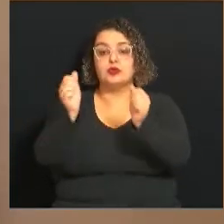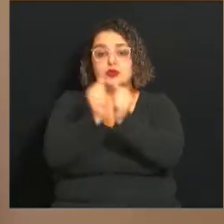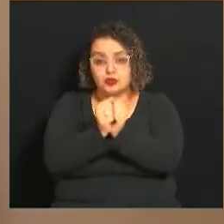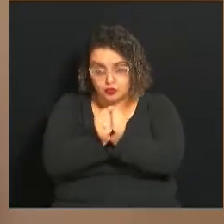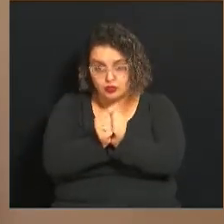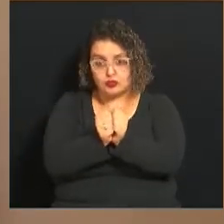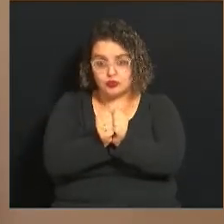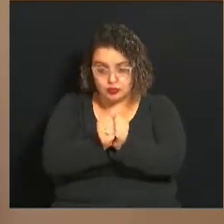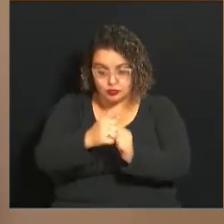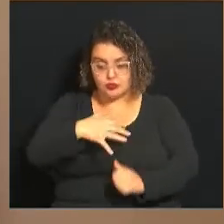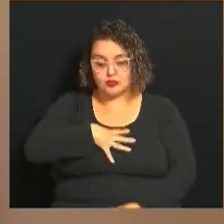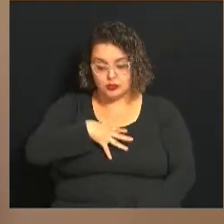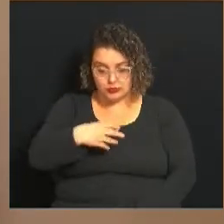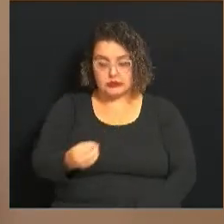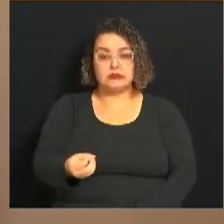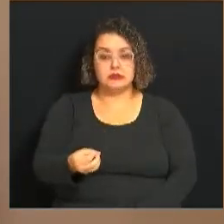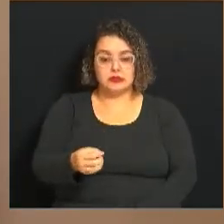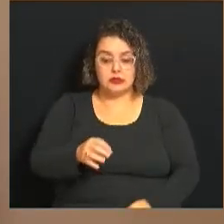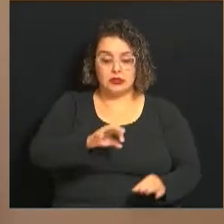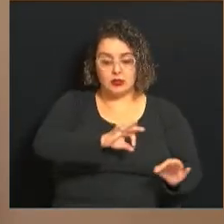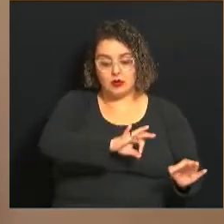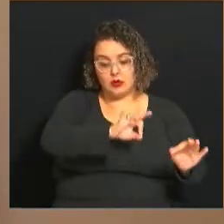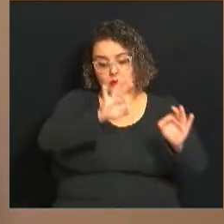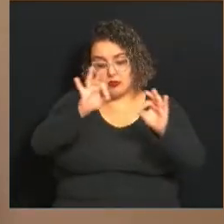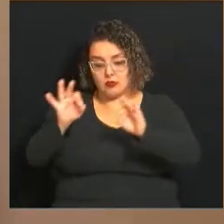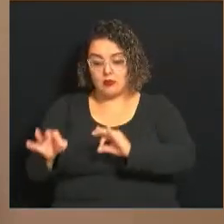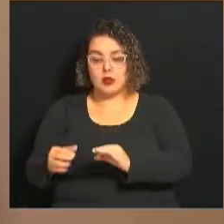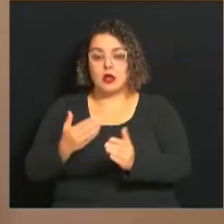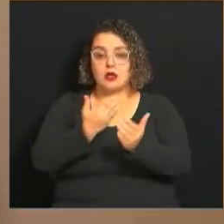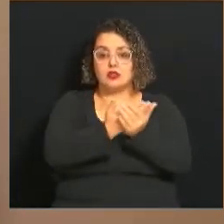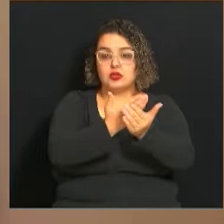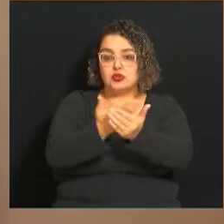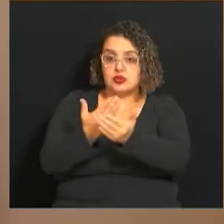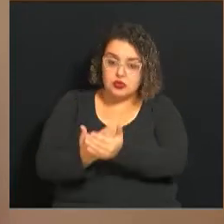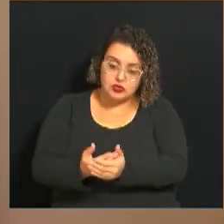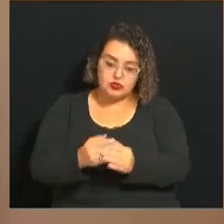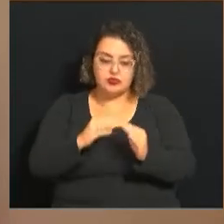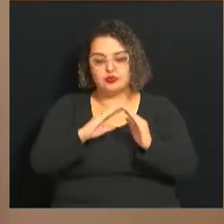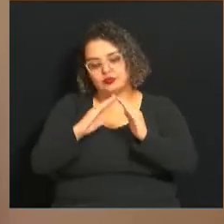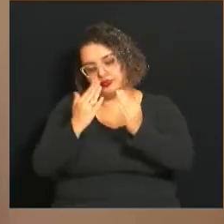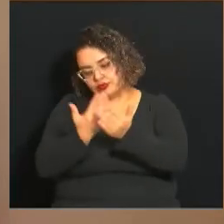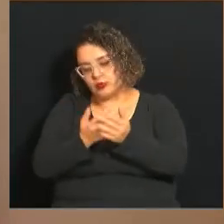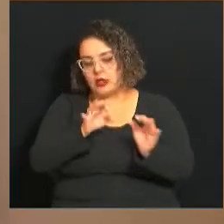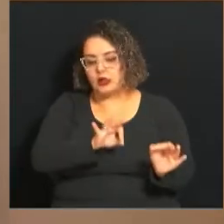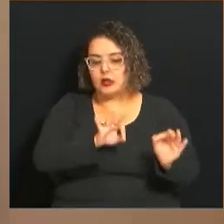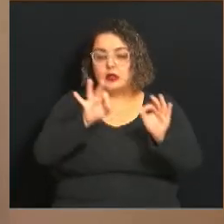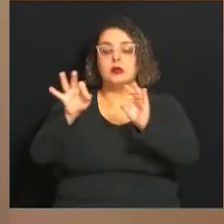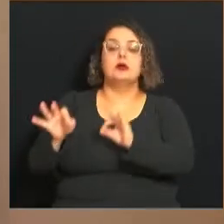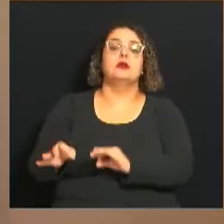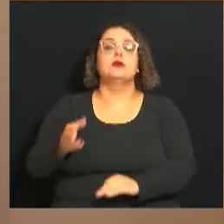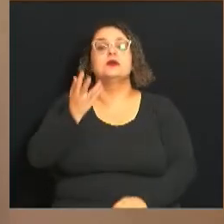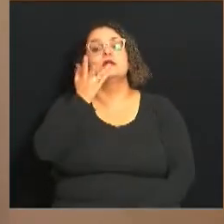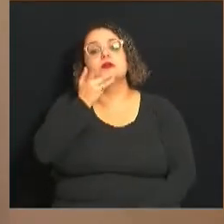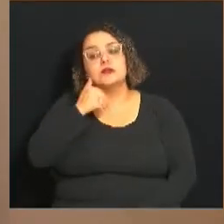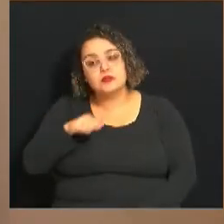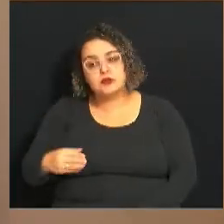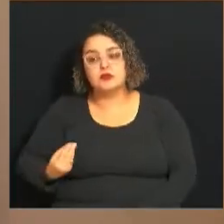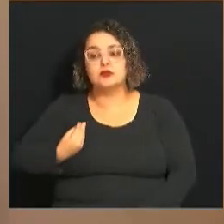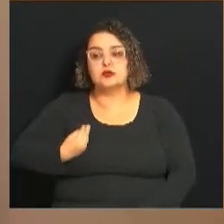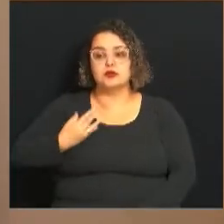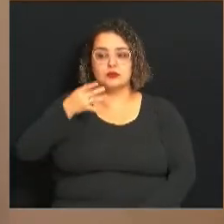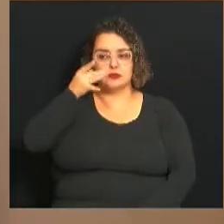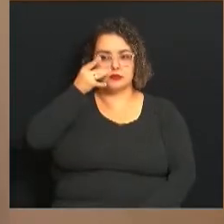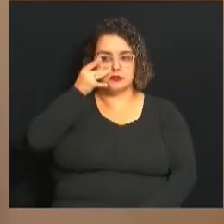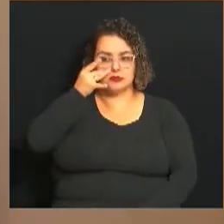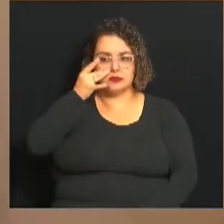filhos, né? De ter que acompanhar lições, de ter que acompanhar escola, de estar com essa criança. Então, realmente, um estado